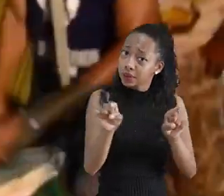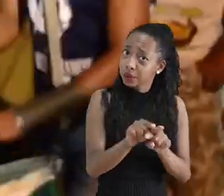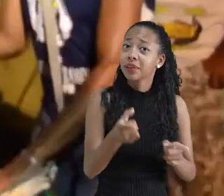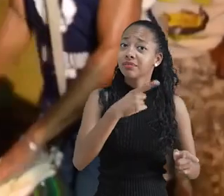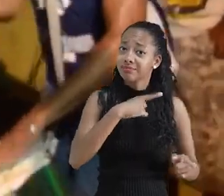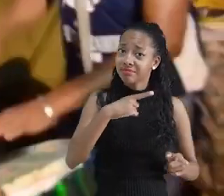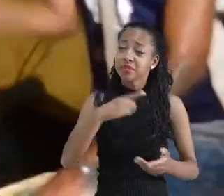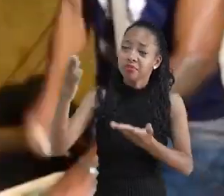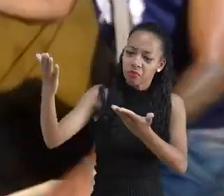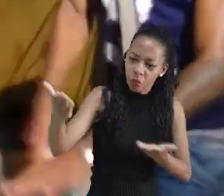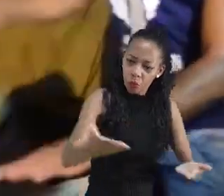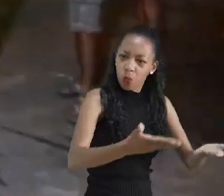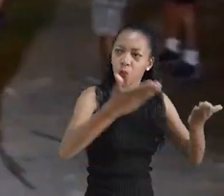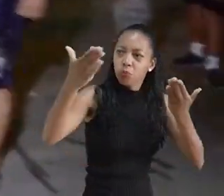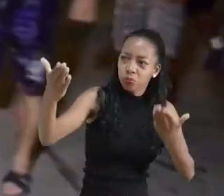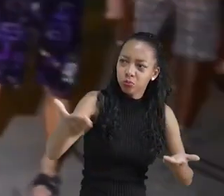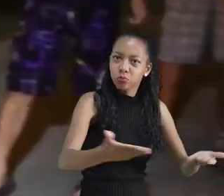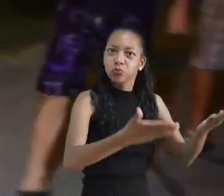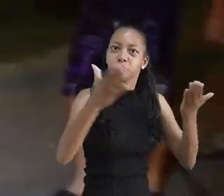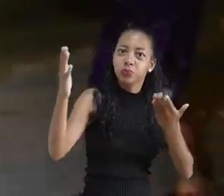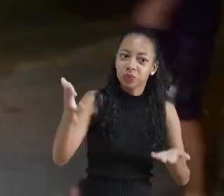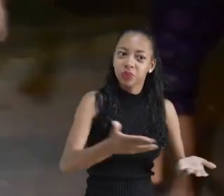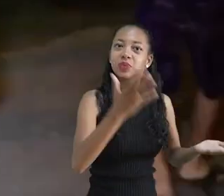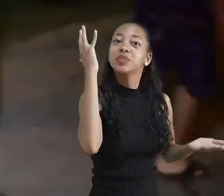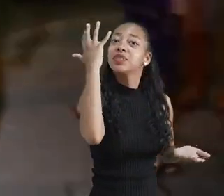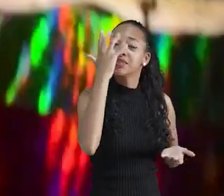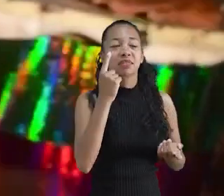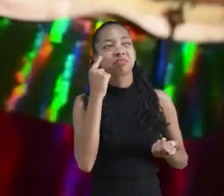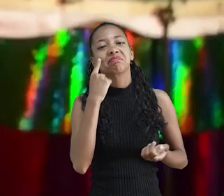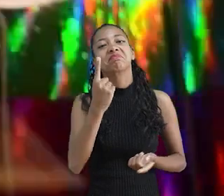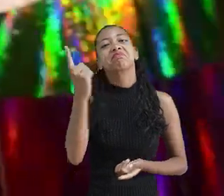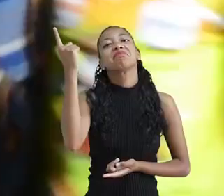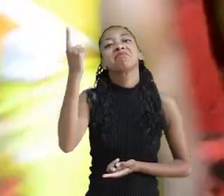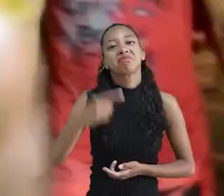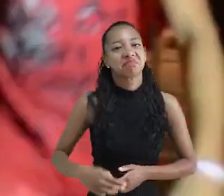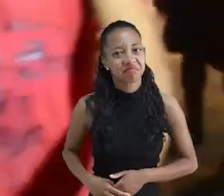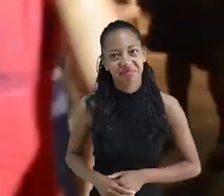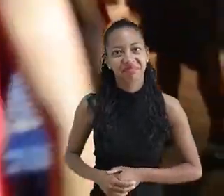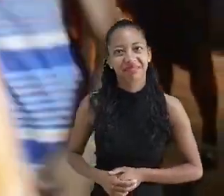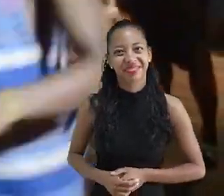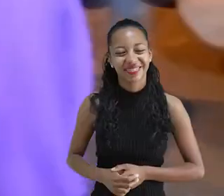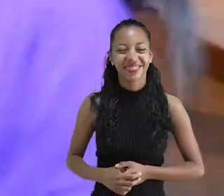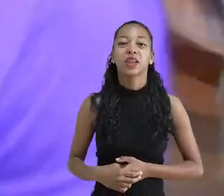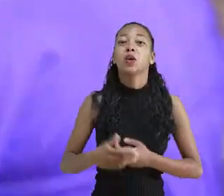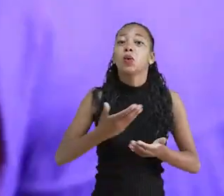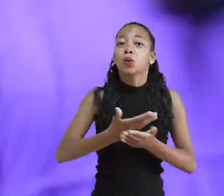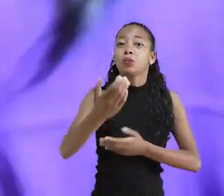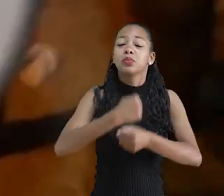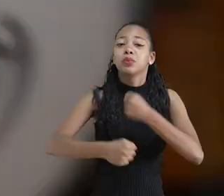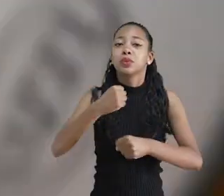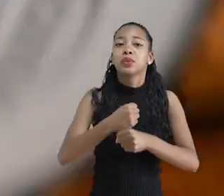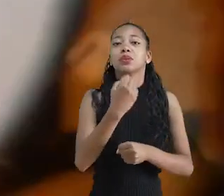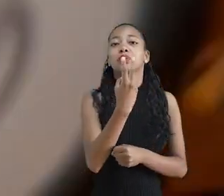saem pelas ruas da cidade trazendo alegria para o bairro assim como a Escola de Samba Rosas da Terra Firme que foi fundada oficialmente no dia